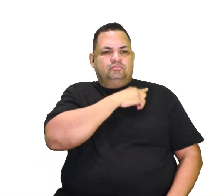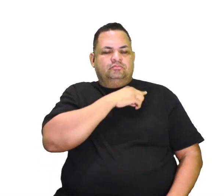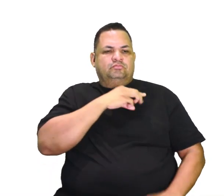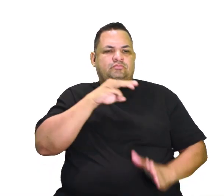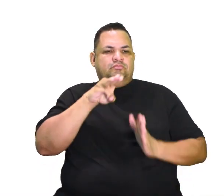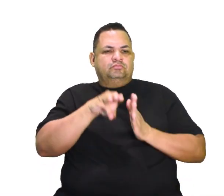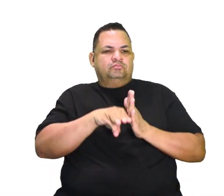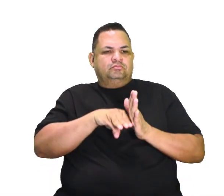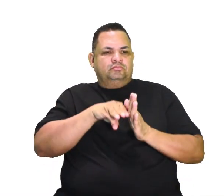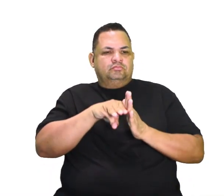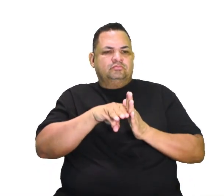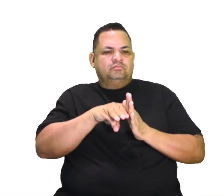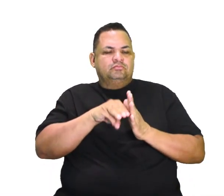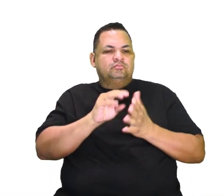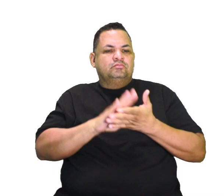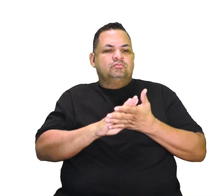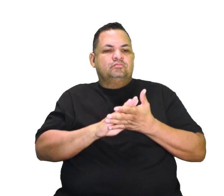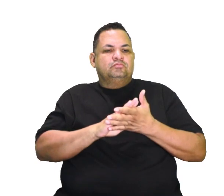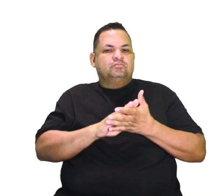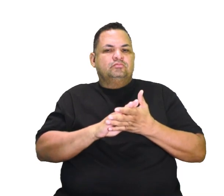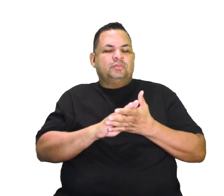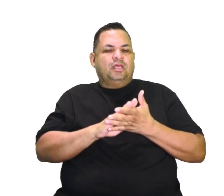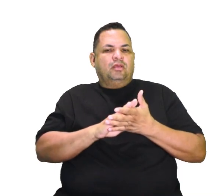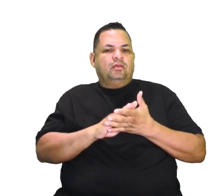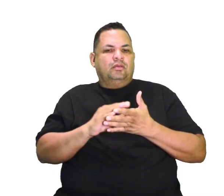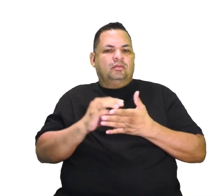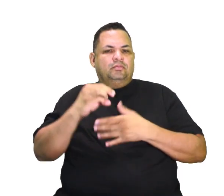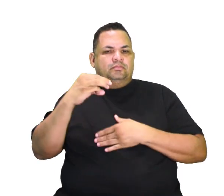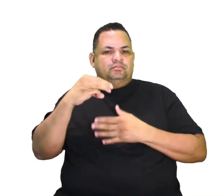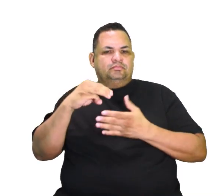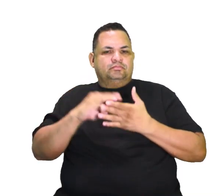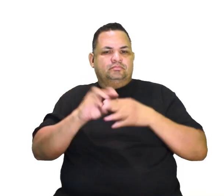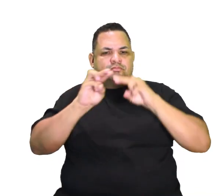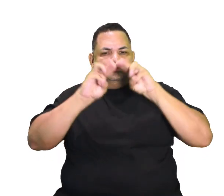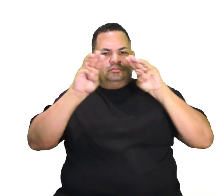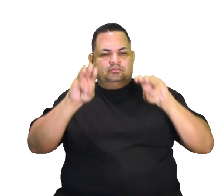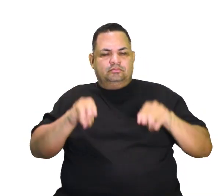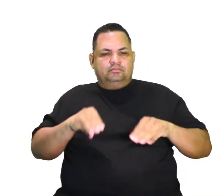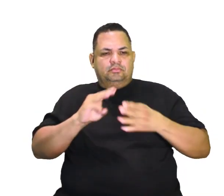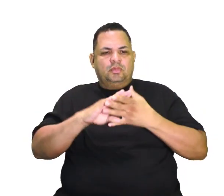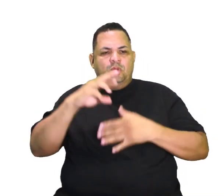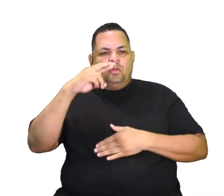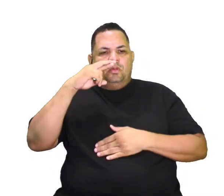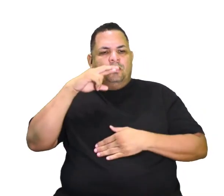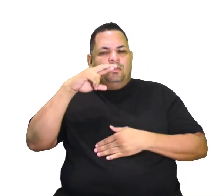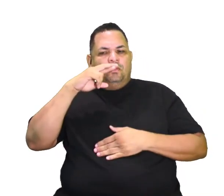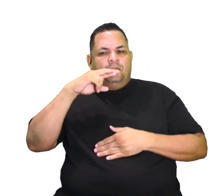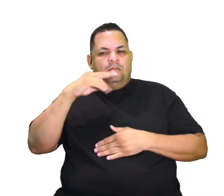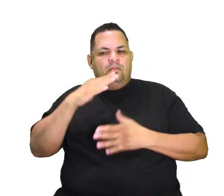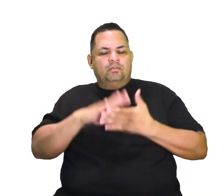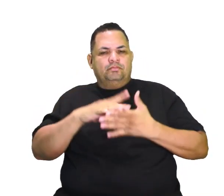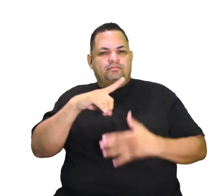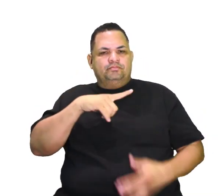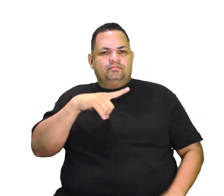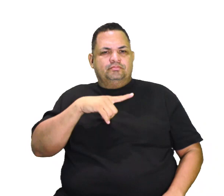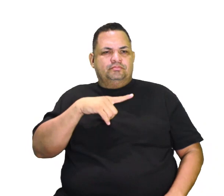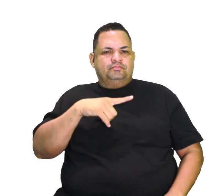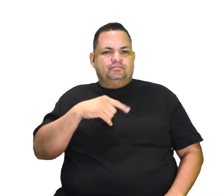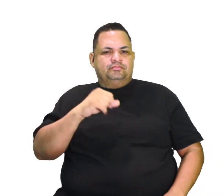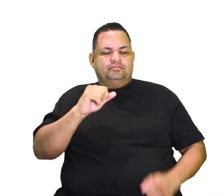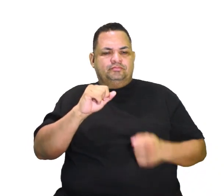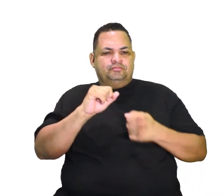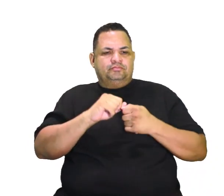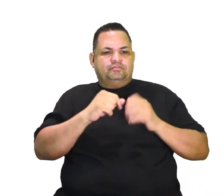Memorial Rondon, conheceu, junto com o professor de História Lourismar. Ele fez